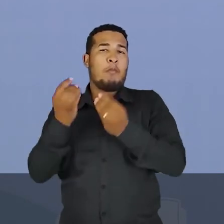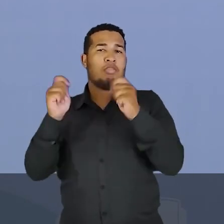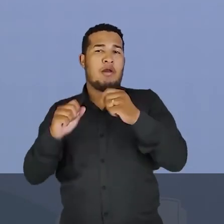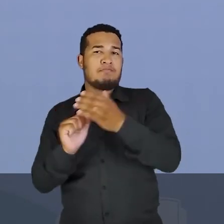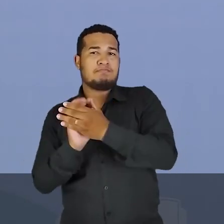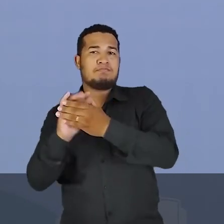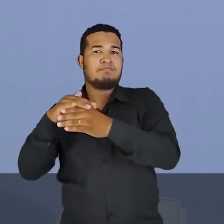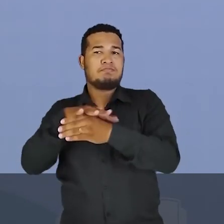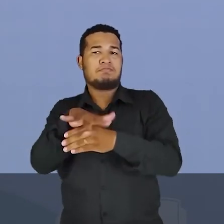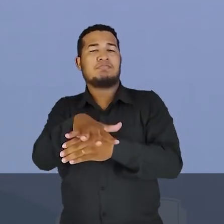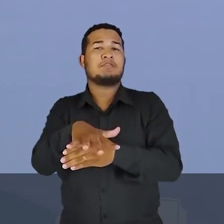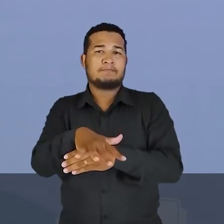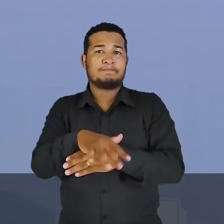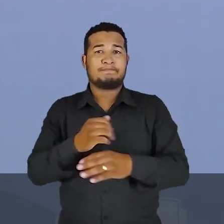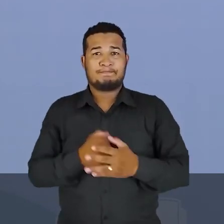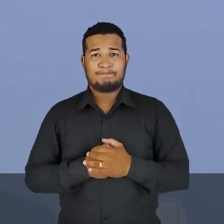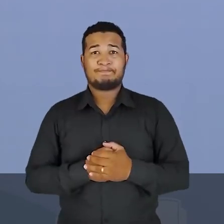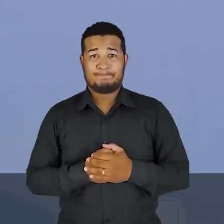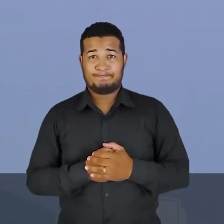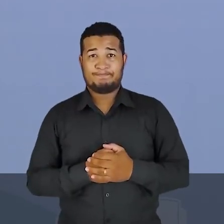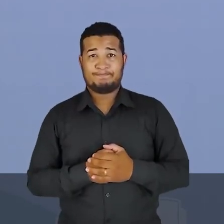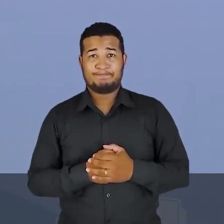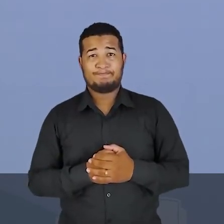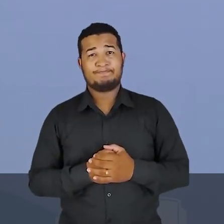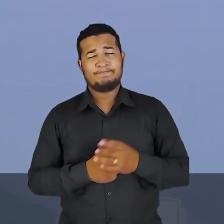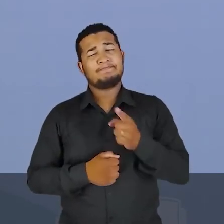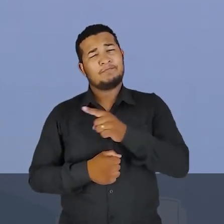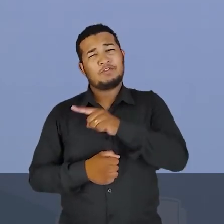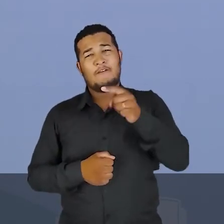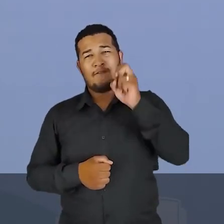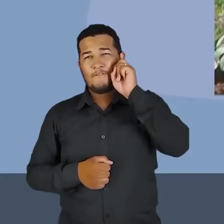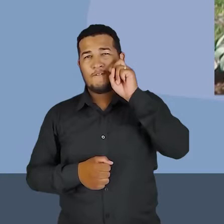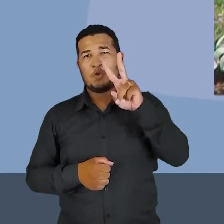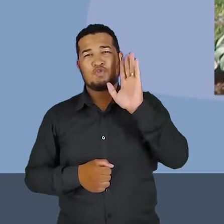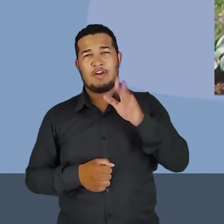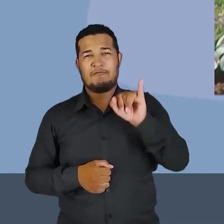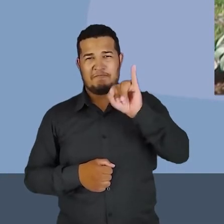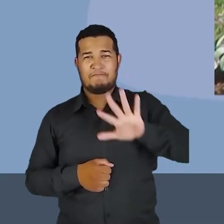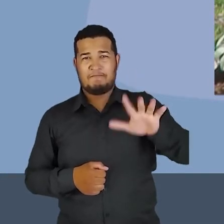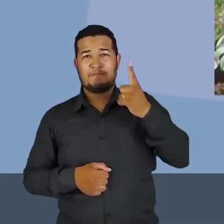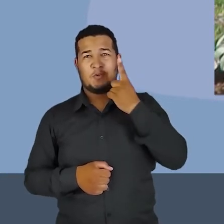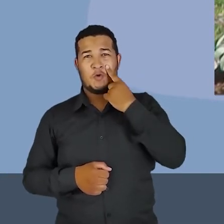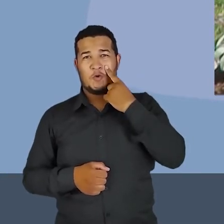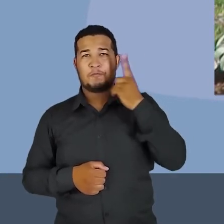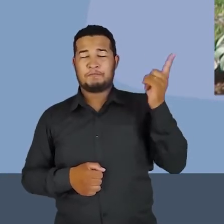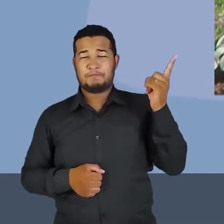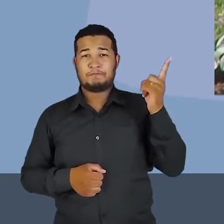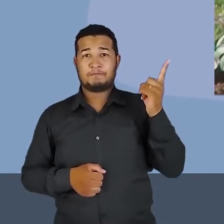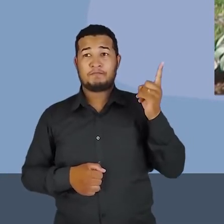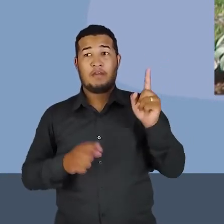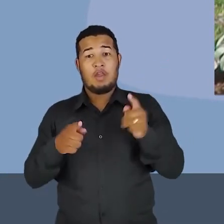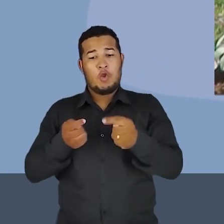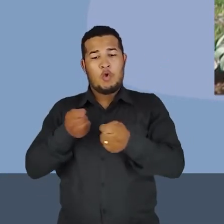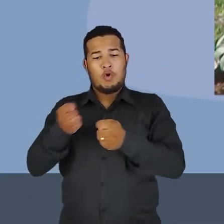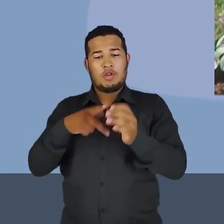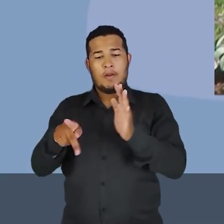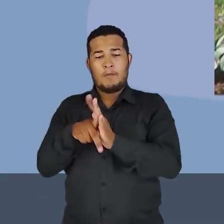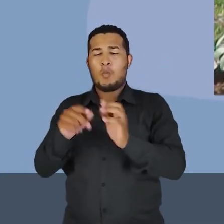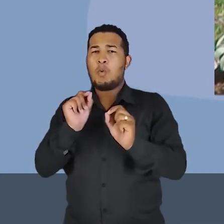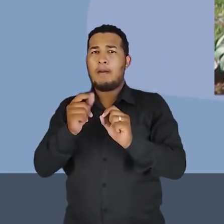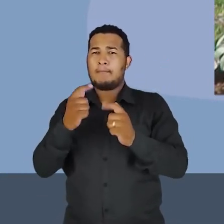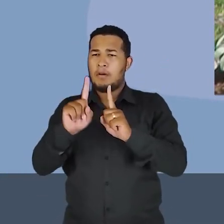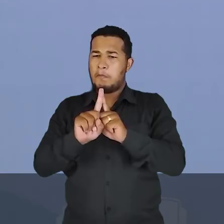uma recuperação de uma área degradada. Certo? E como você viu na imagem, volta na imagem ali, ó, nós temos o controle do espaçamento das